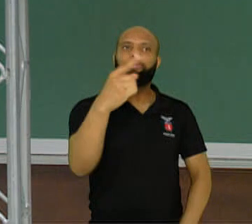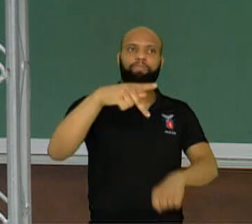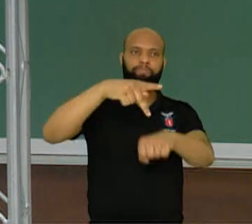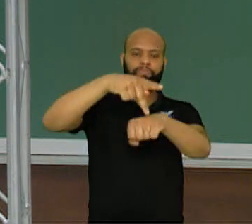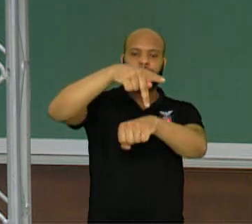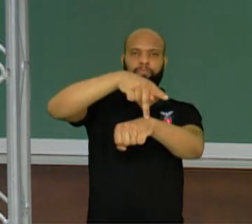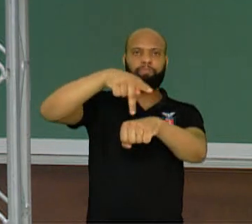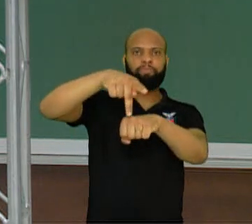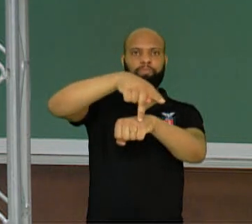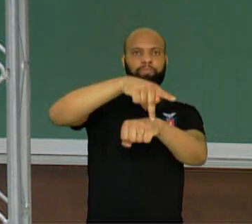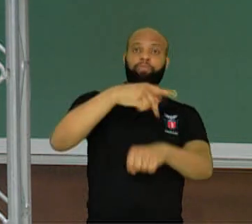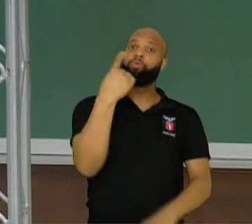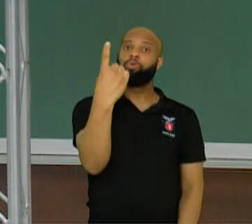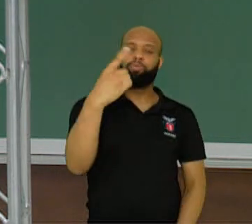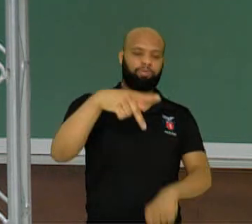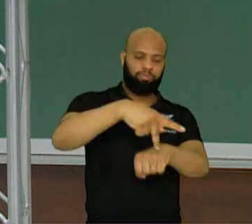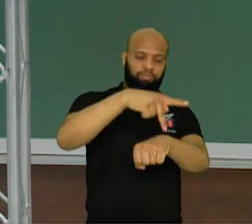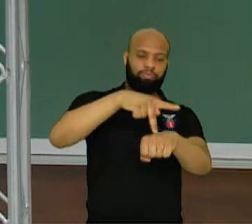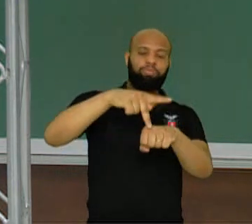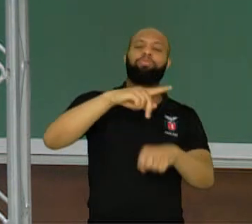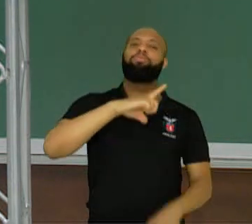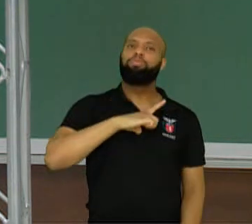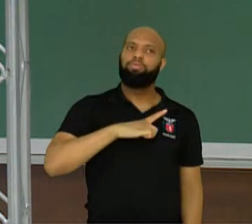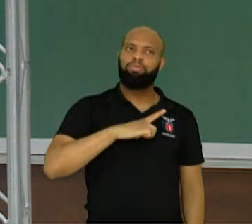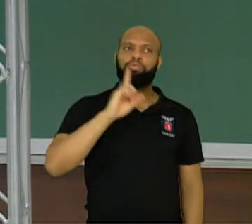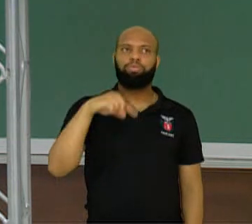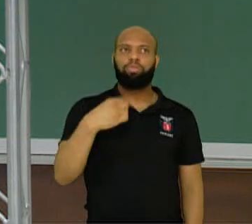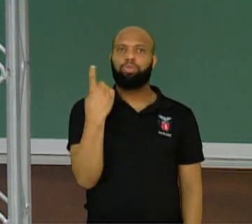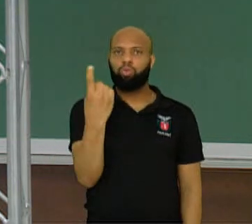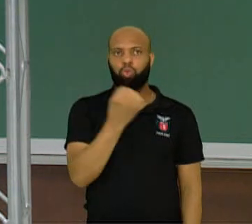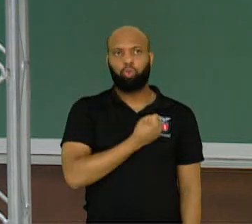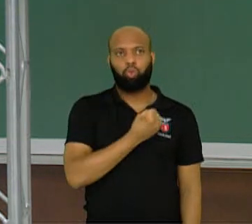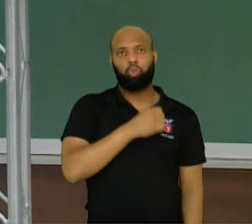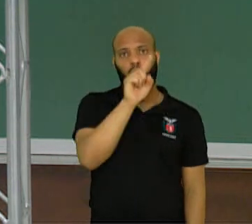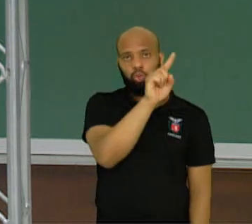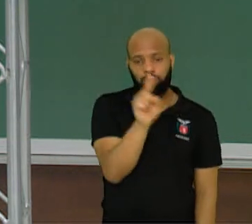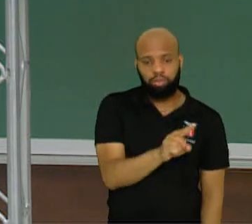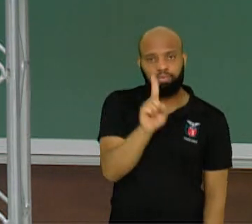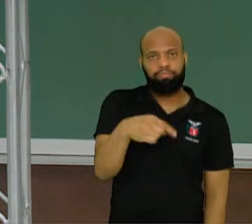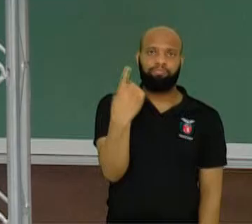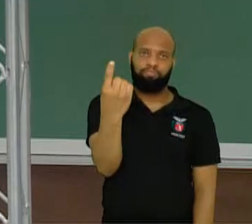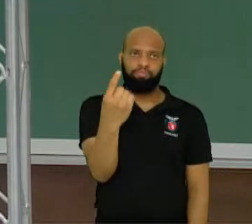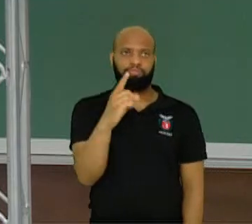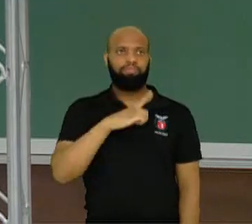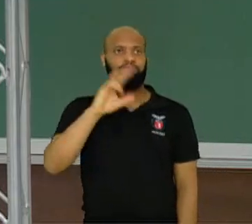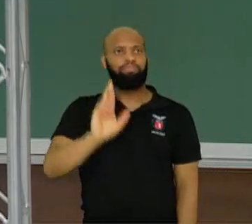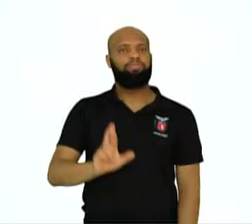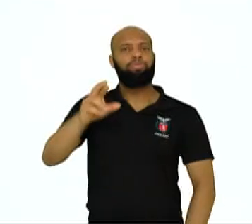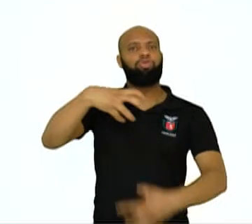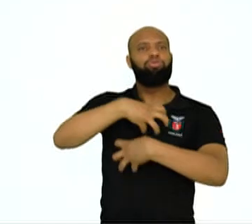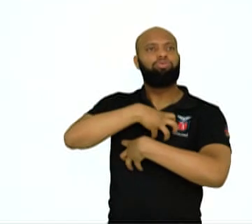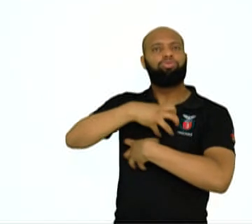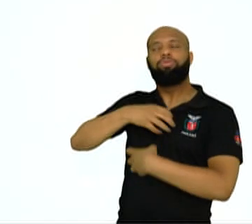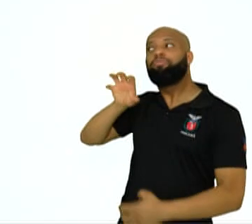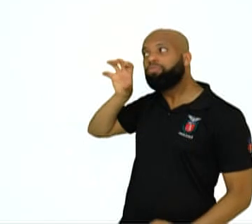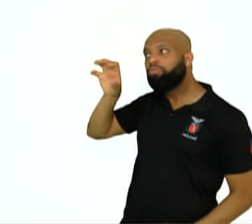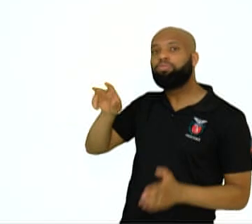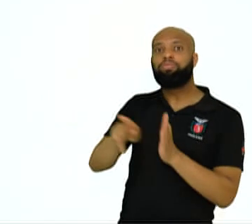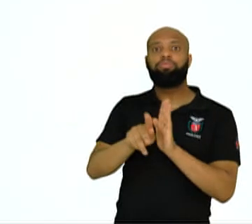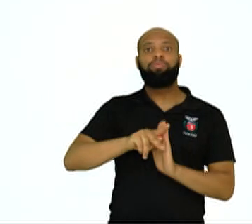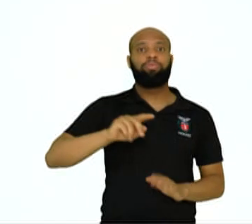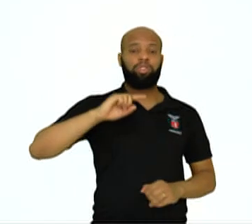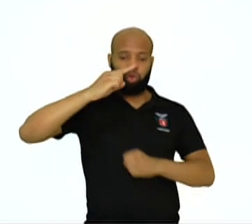o quê? Um próton, um número atômico, né? O número atômico dele é 1. Então, eu represento aqui para vocês